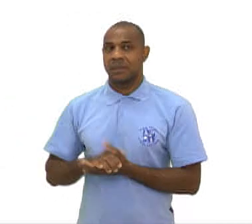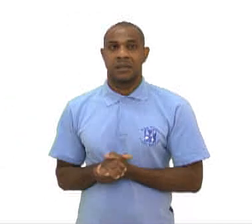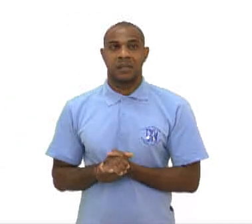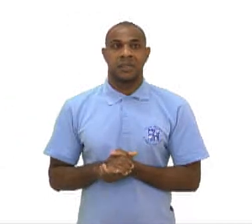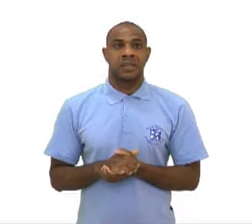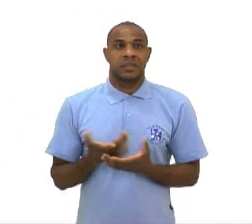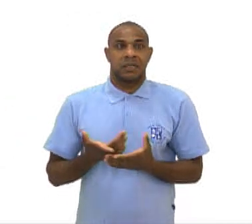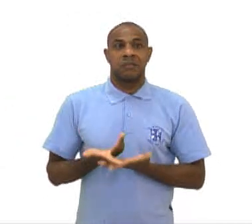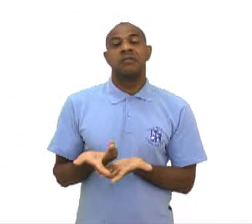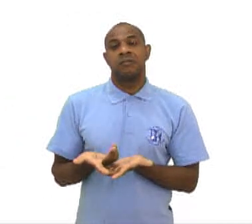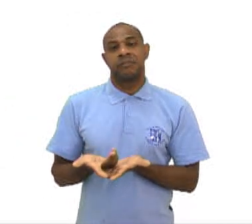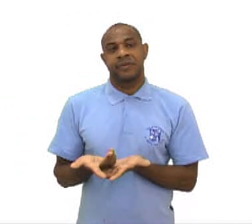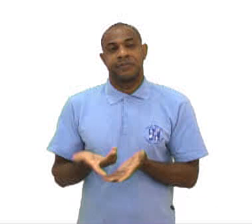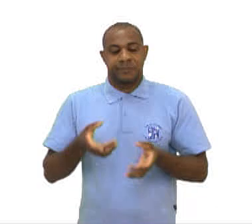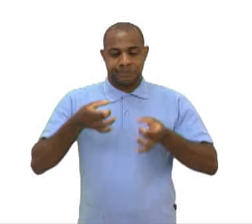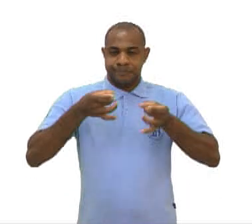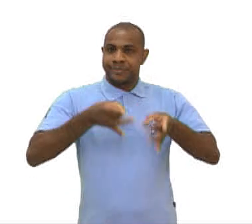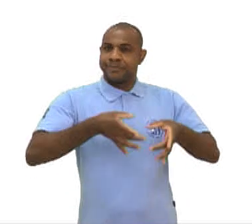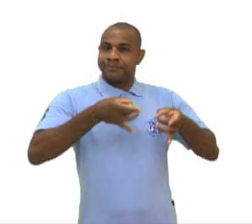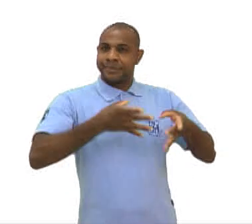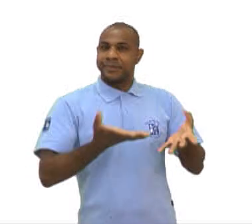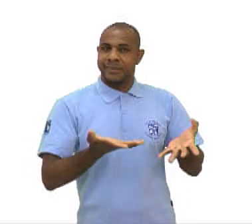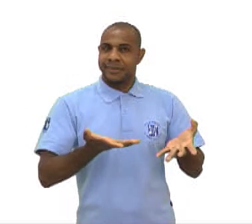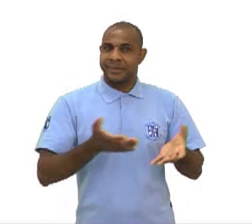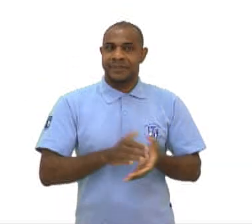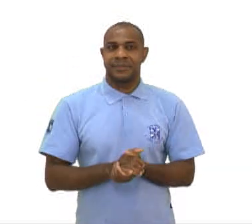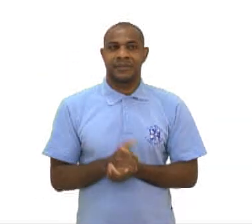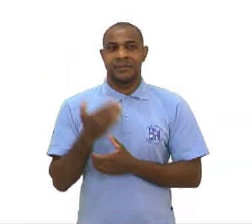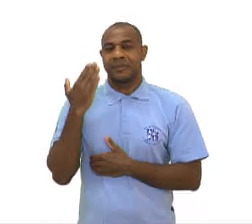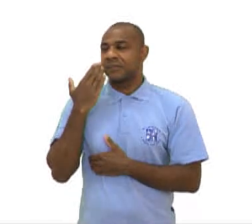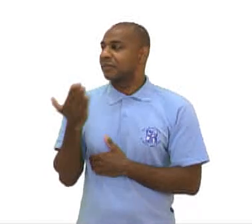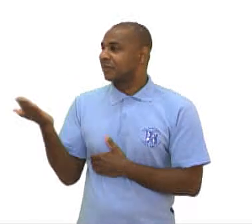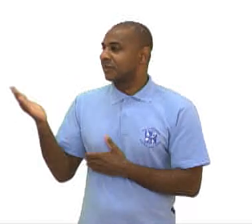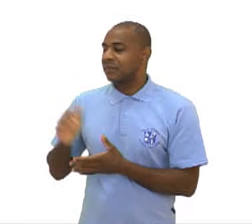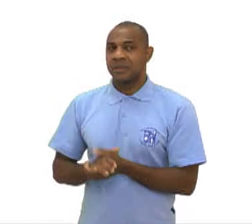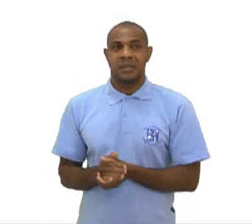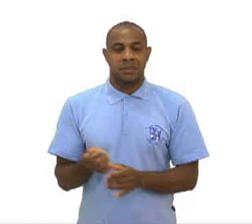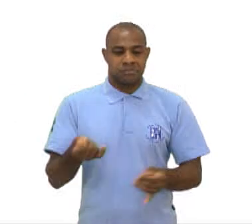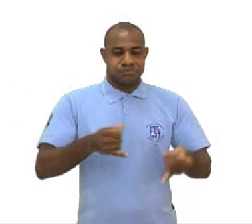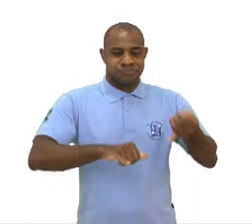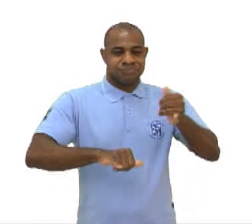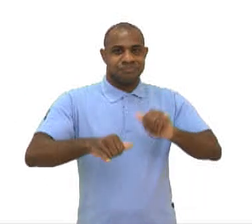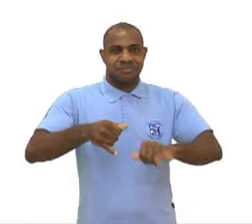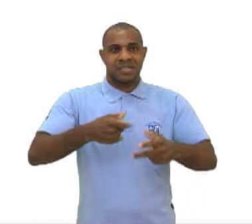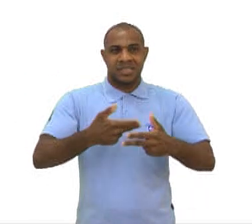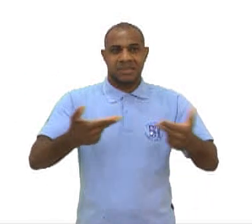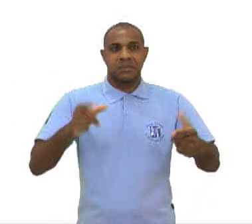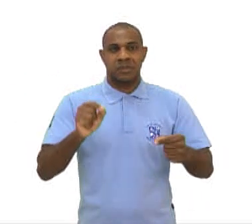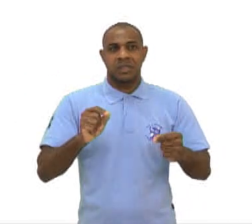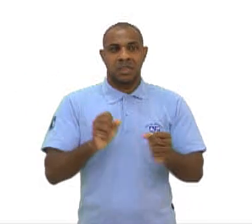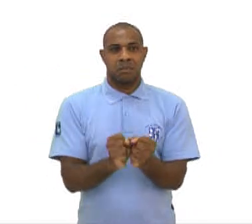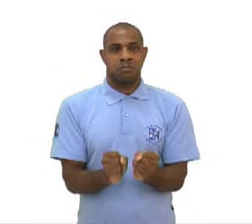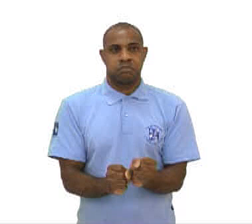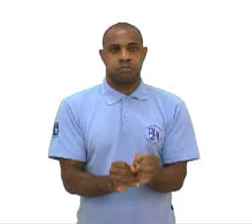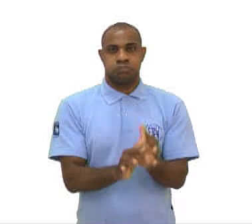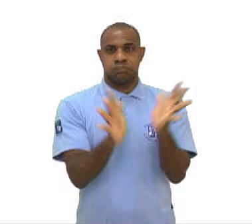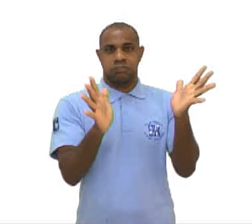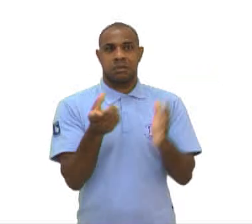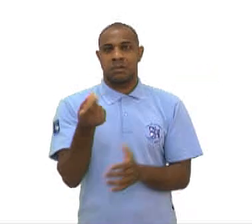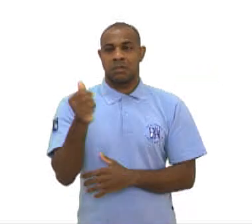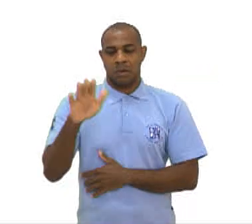O nitrato de amônio não é usado apenas em plantações. É um componente típico de explosivos de baixo